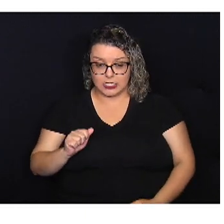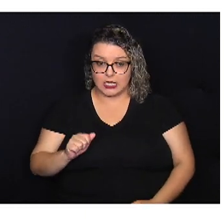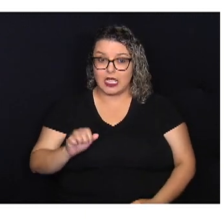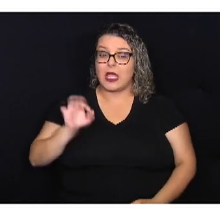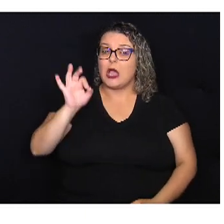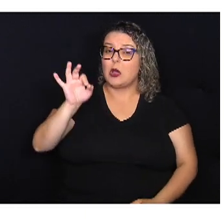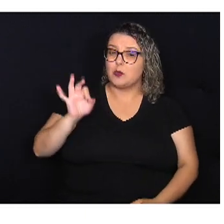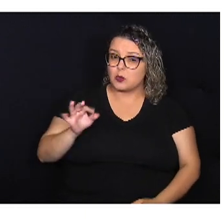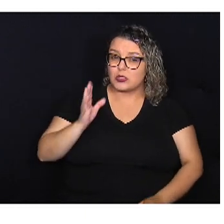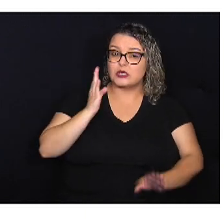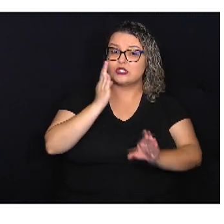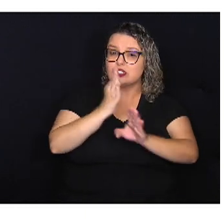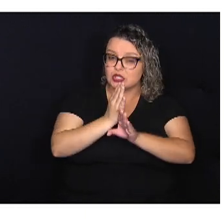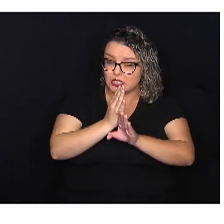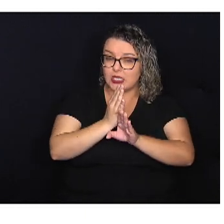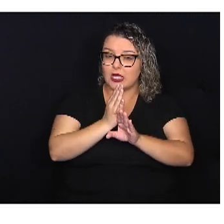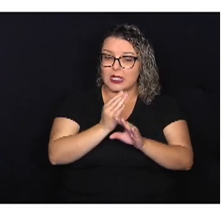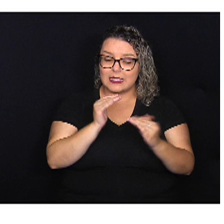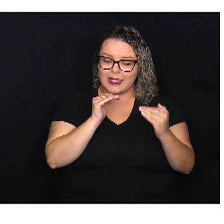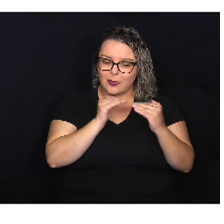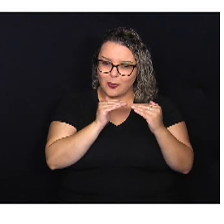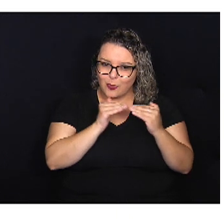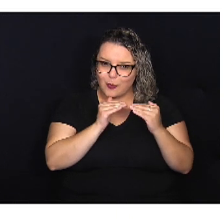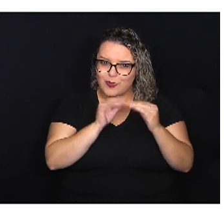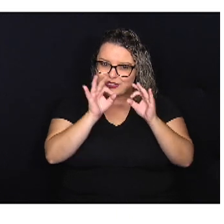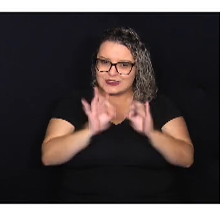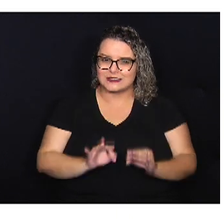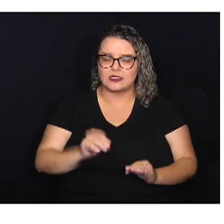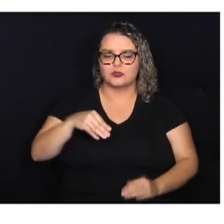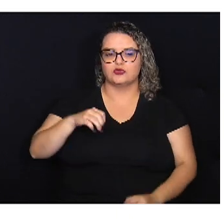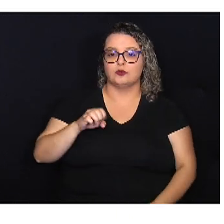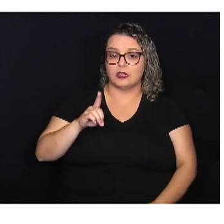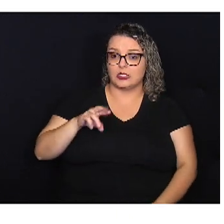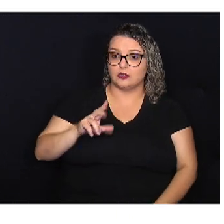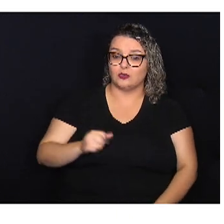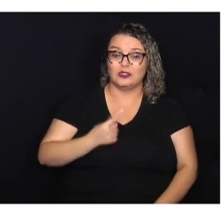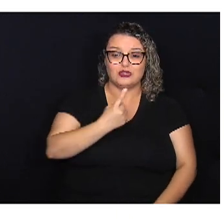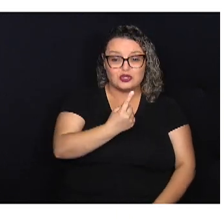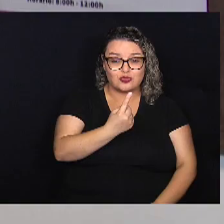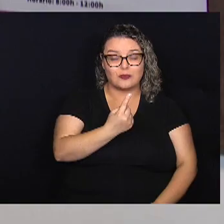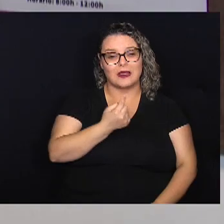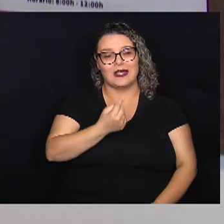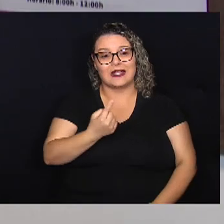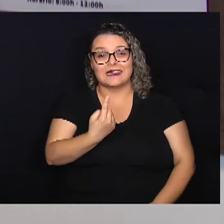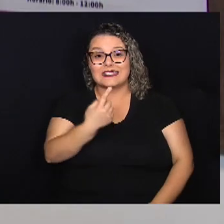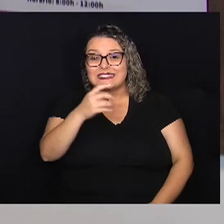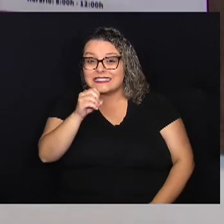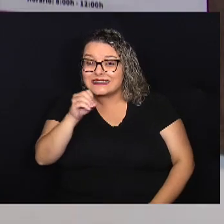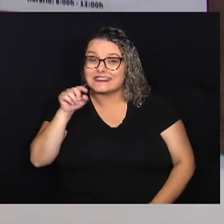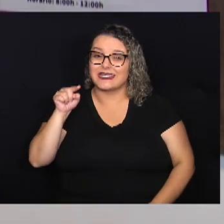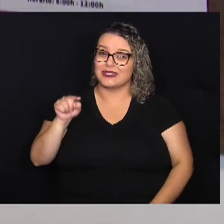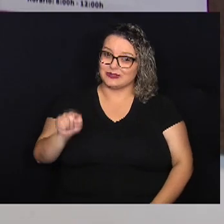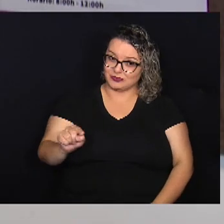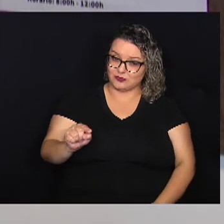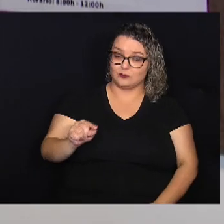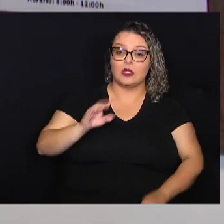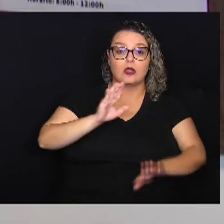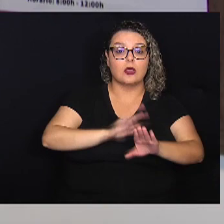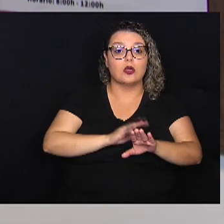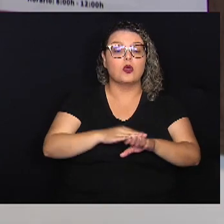se achar um doador compatível de medula óssea é de 1 a cada 100.000. E como é o ato da